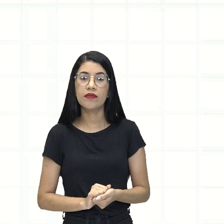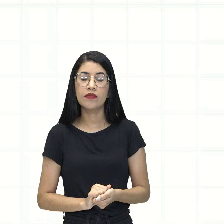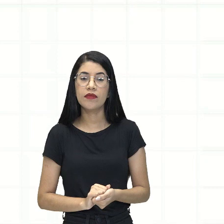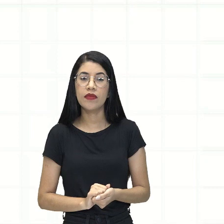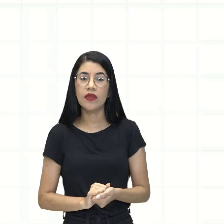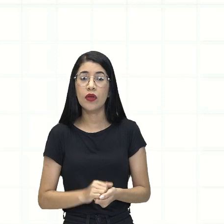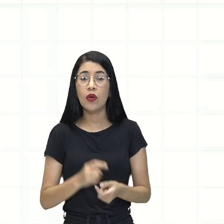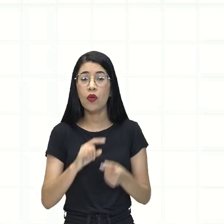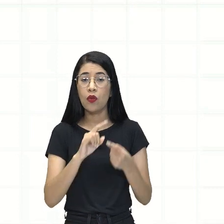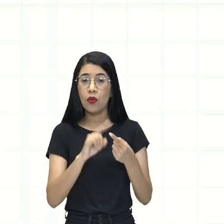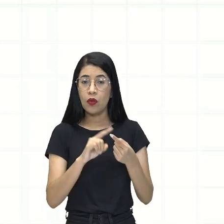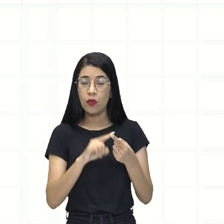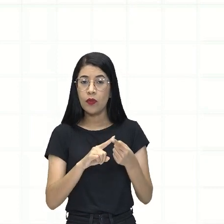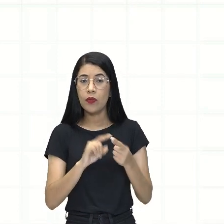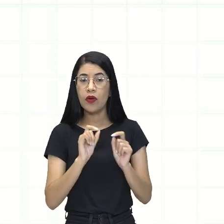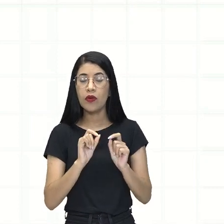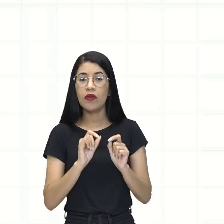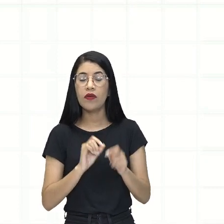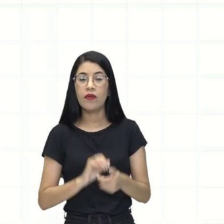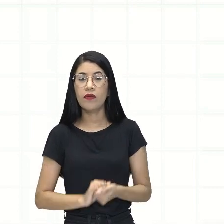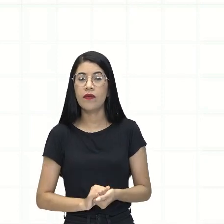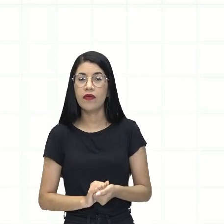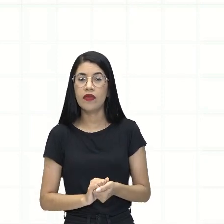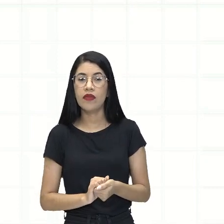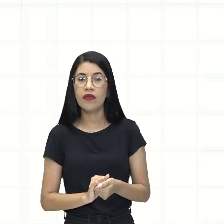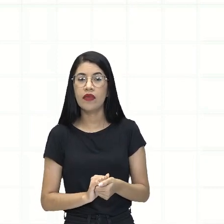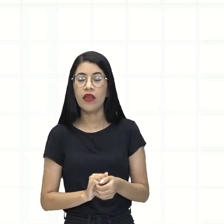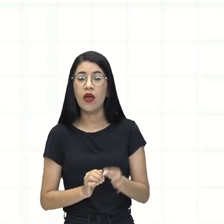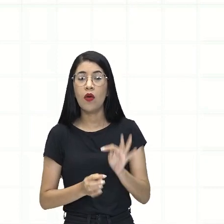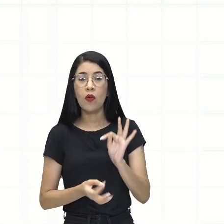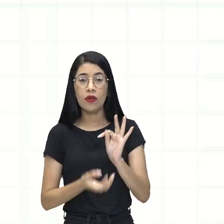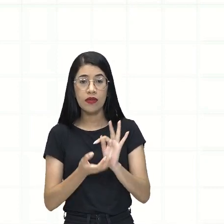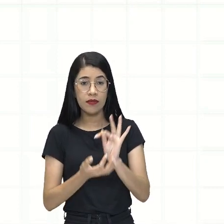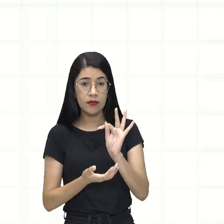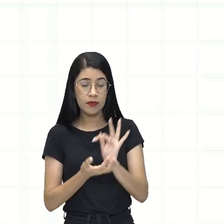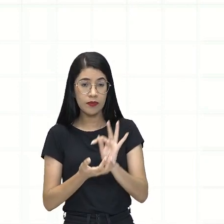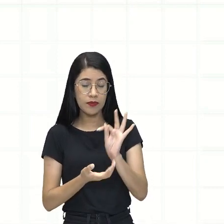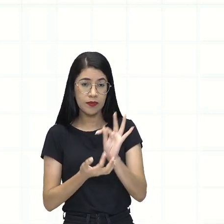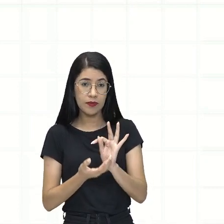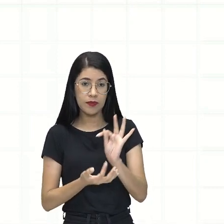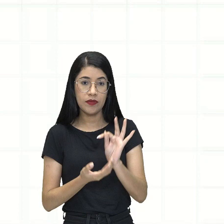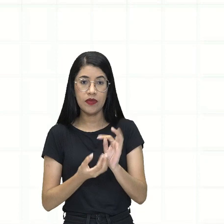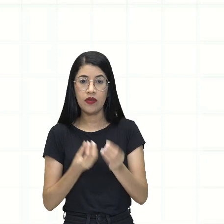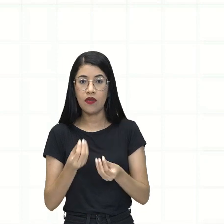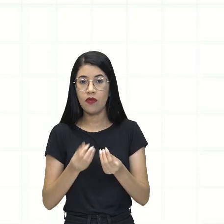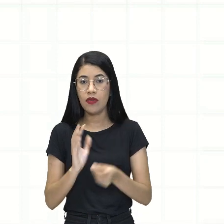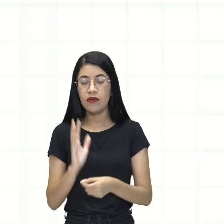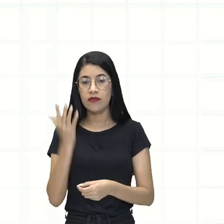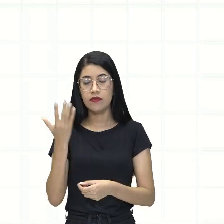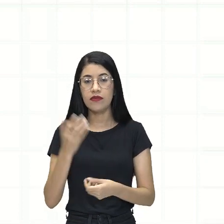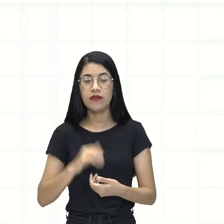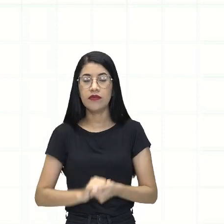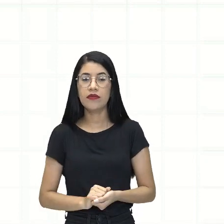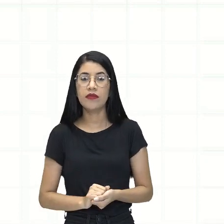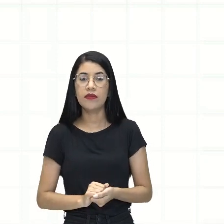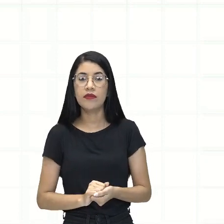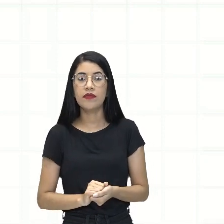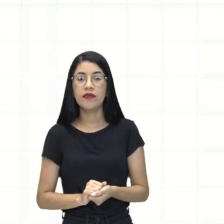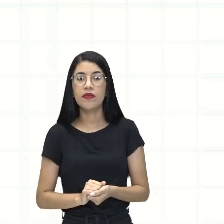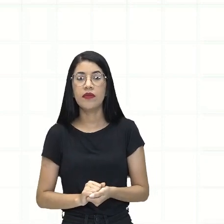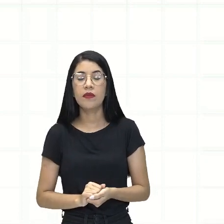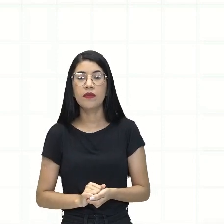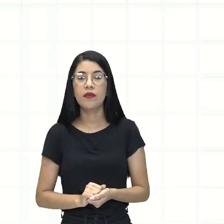classificação, a primeira classificação, que é quanto ao ciclo termodinâmico. E aí, nesta classificação, vejam